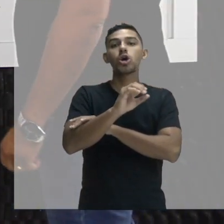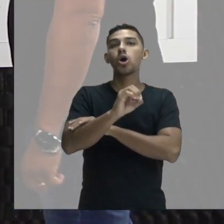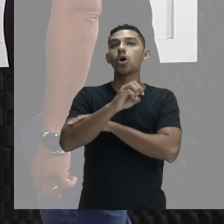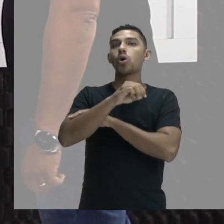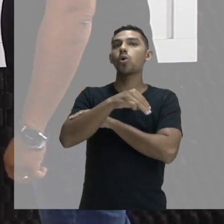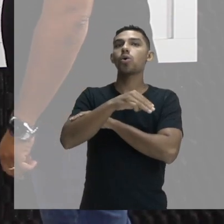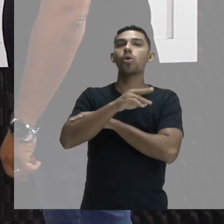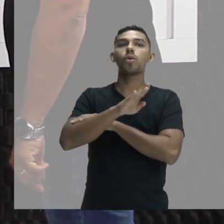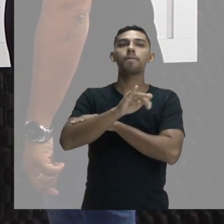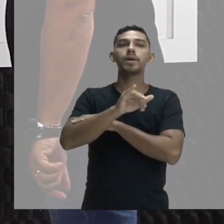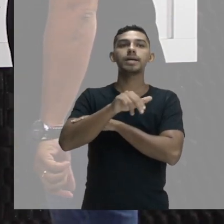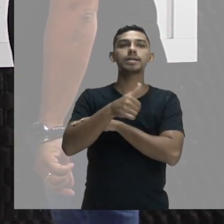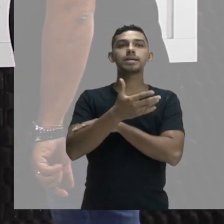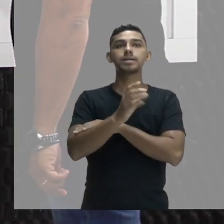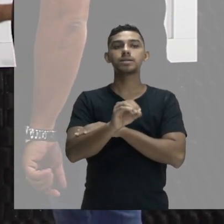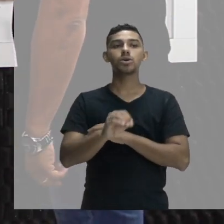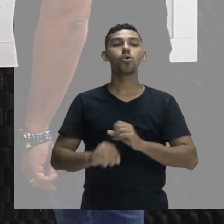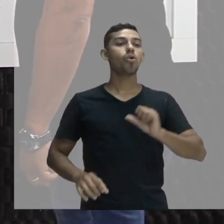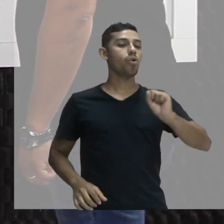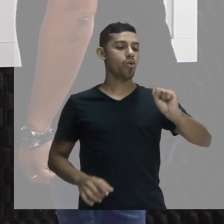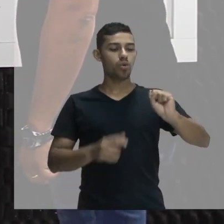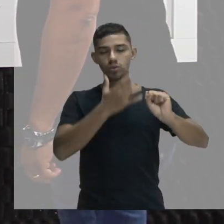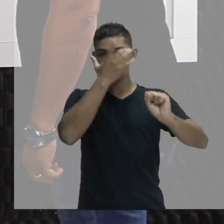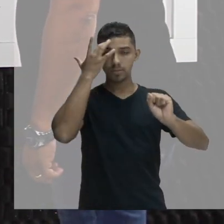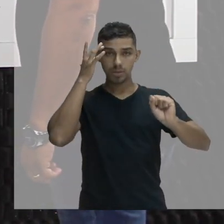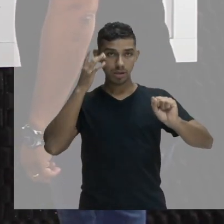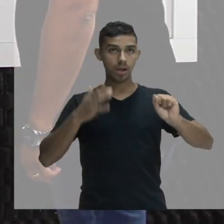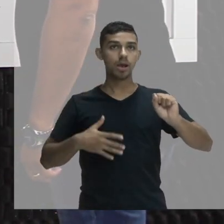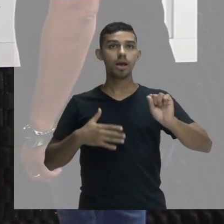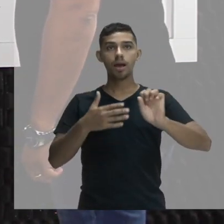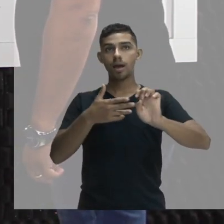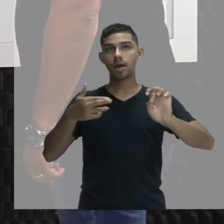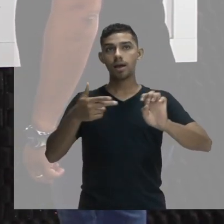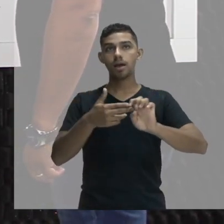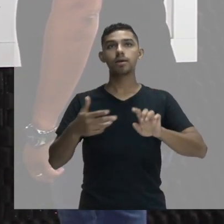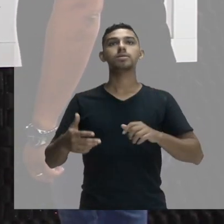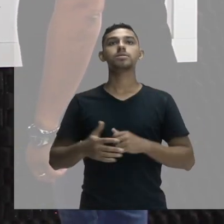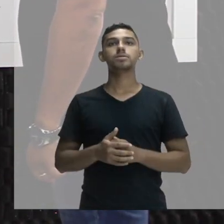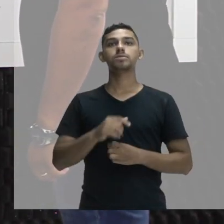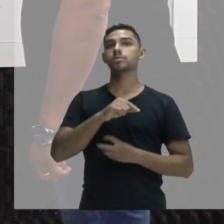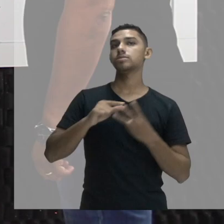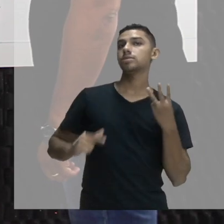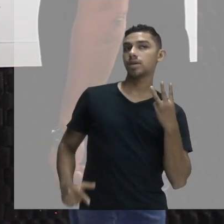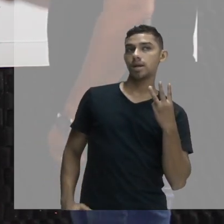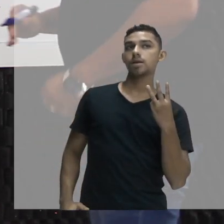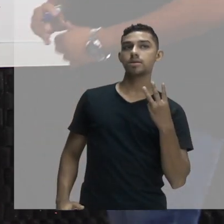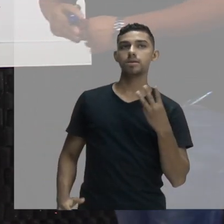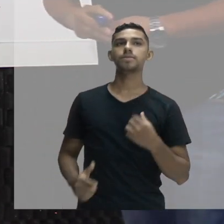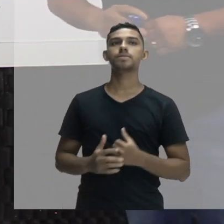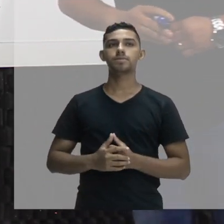uma combinação de 8 elementos tomado 3 a 3. São 3 vagas. Né?